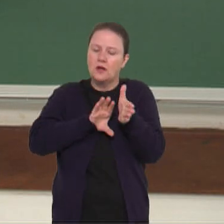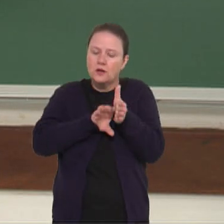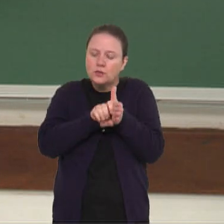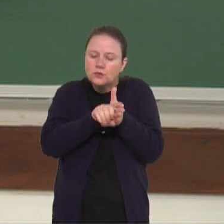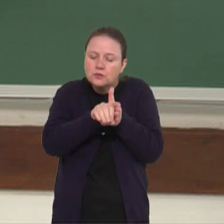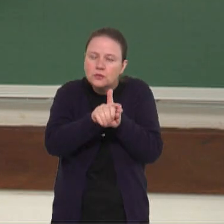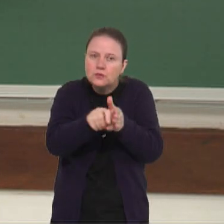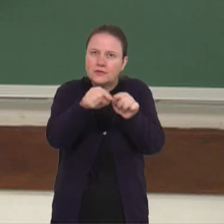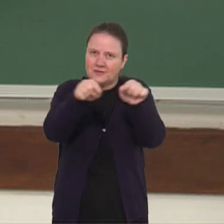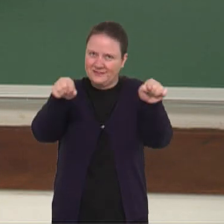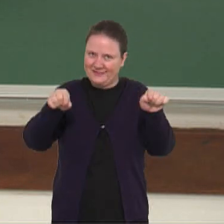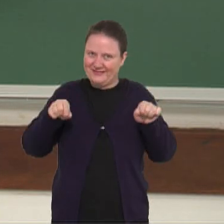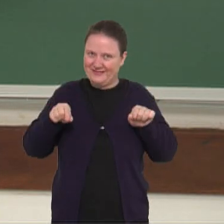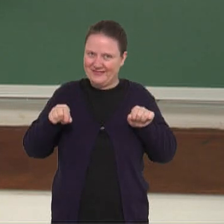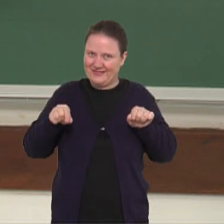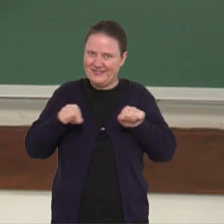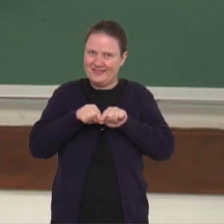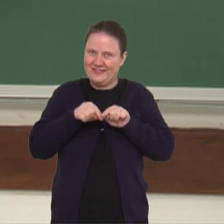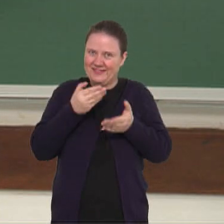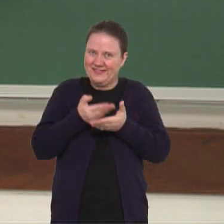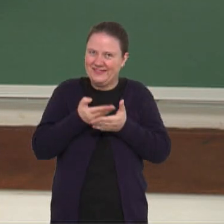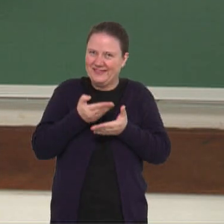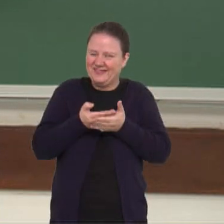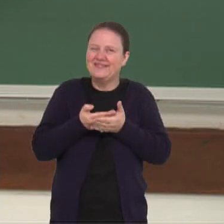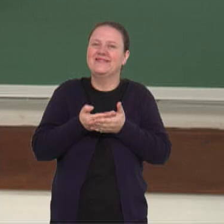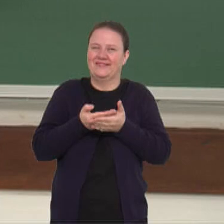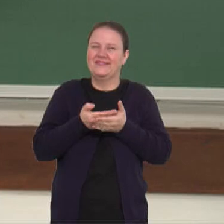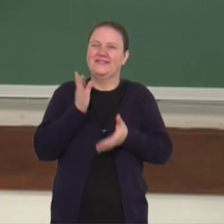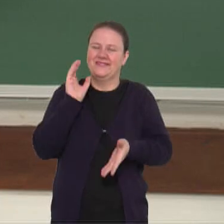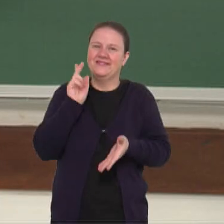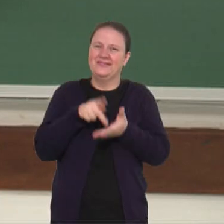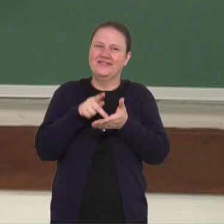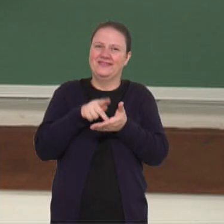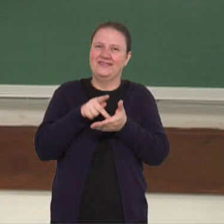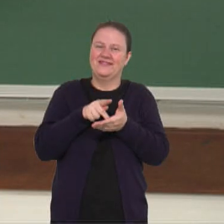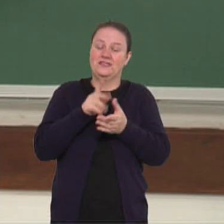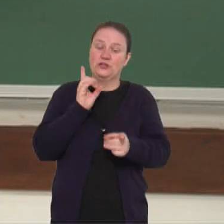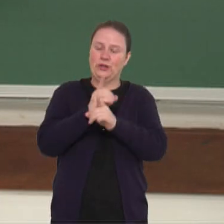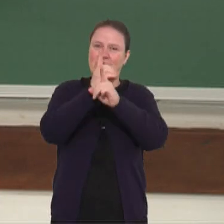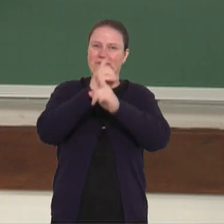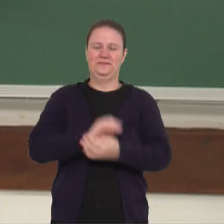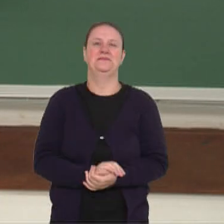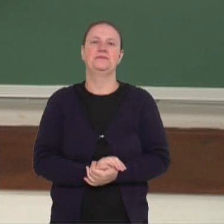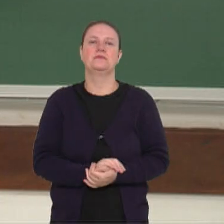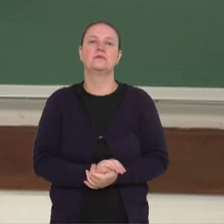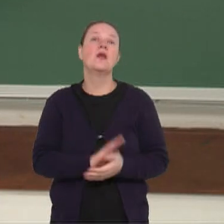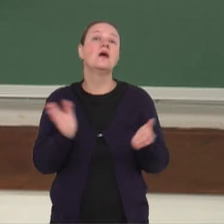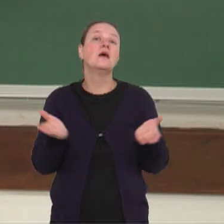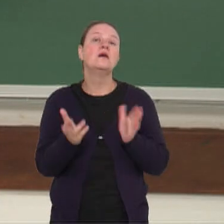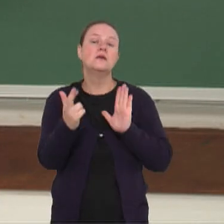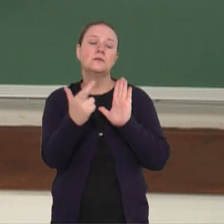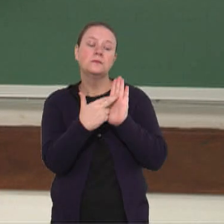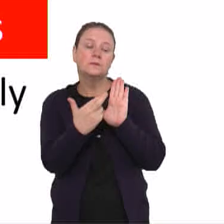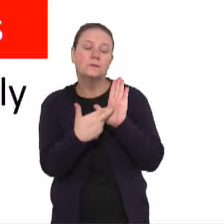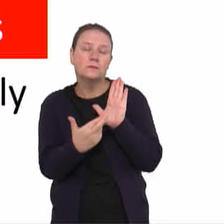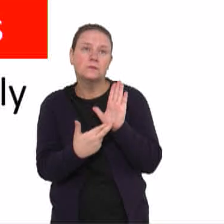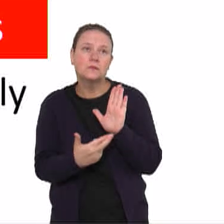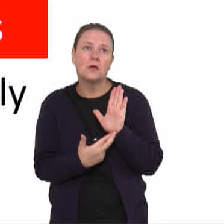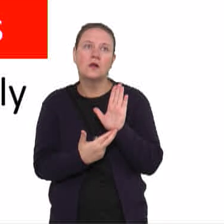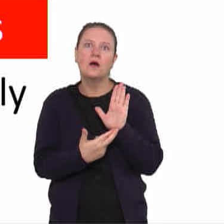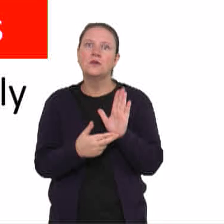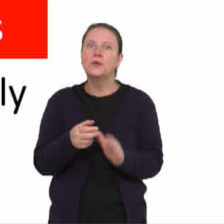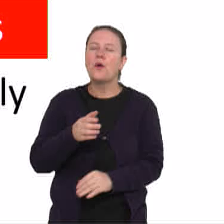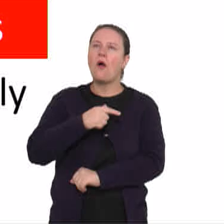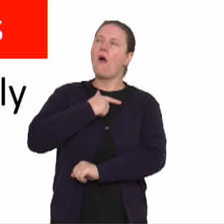tem tudo, tá ok? Certeza que vocês conseguem lá. Então, vamos lá para as respostas.